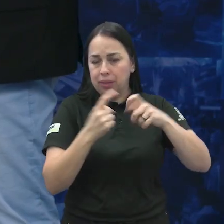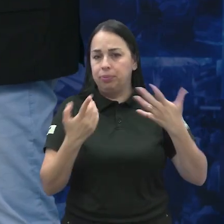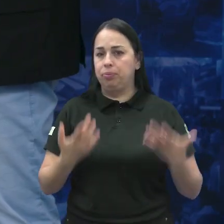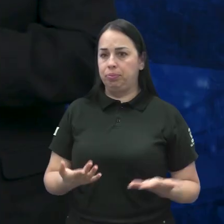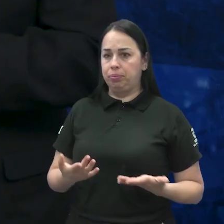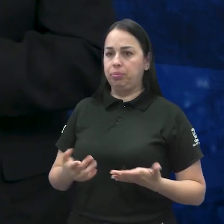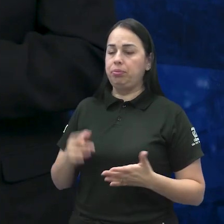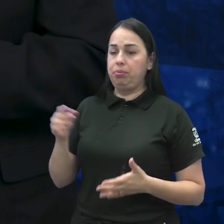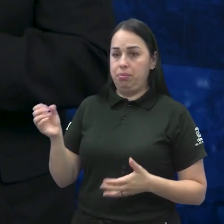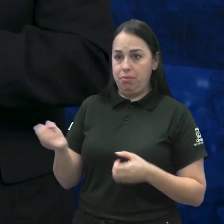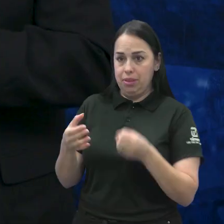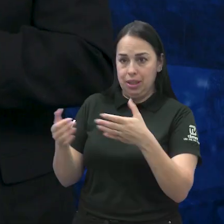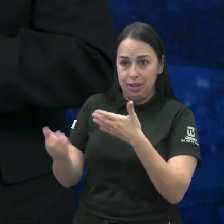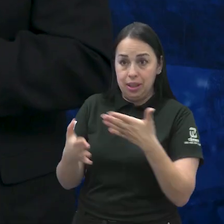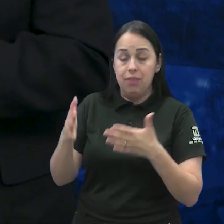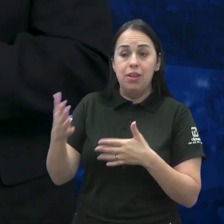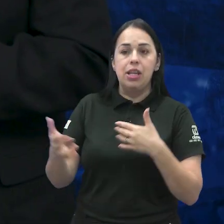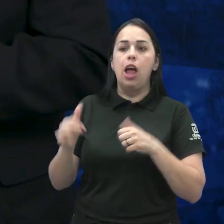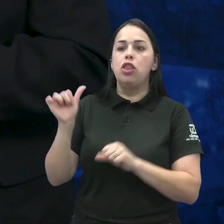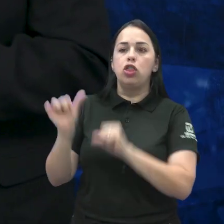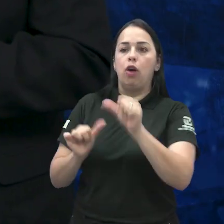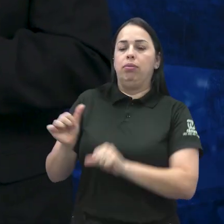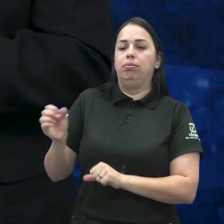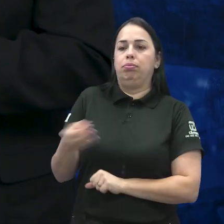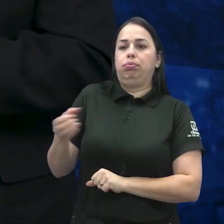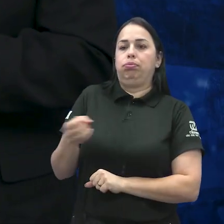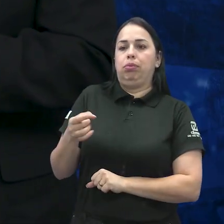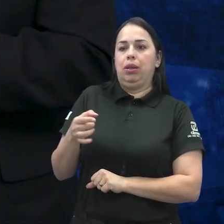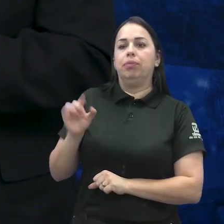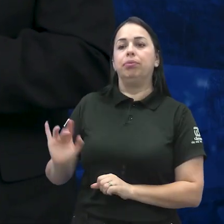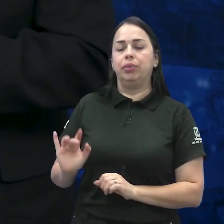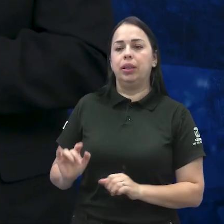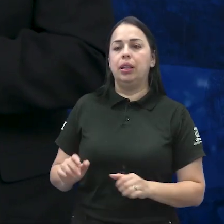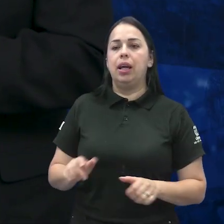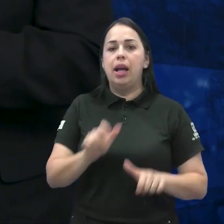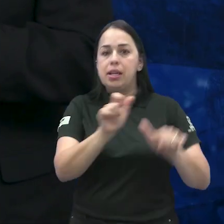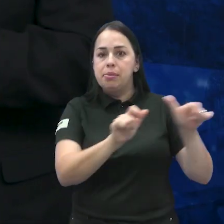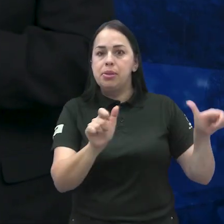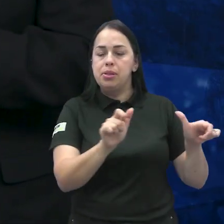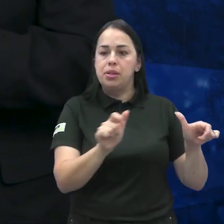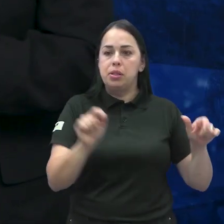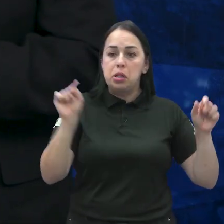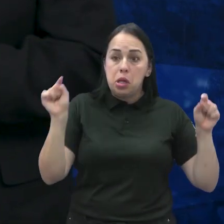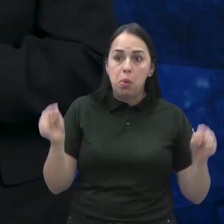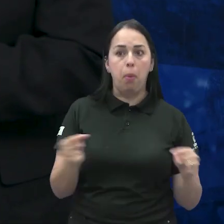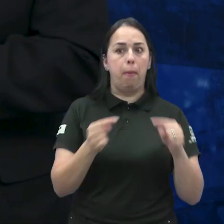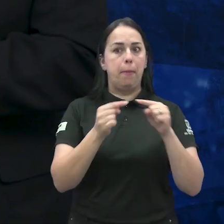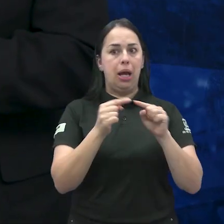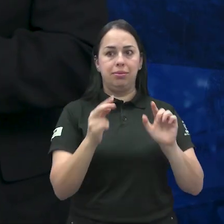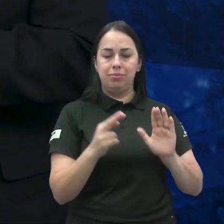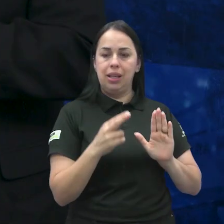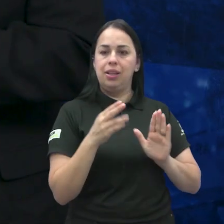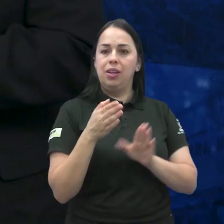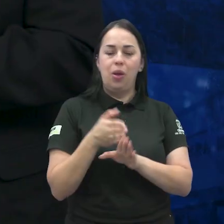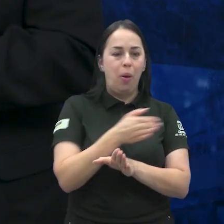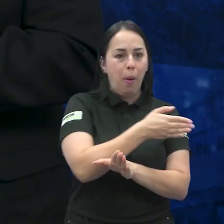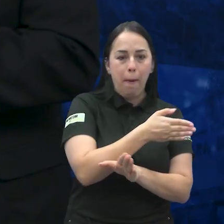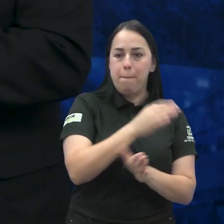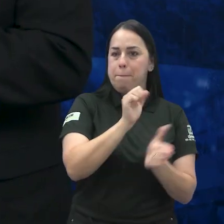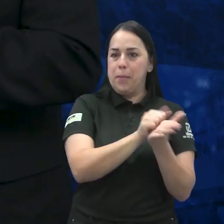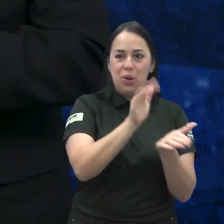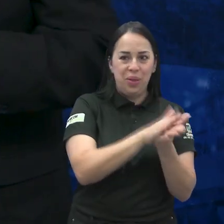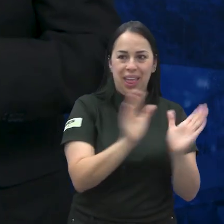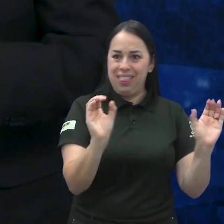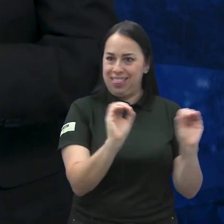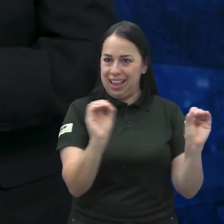só, o processo de renovação ele vai ser automático. Então, aqueles condutores que atenderem os critérios de não terem sofrido nenhuma infração de